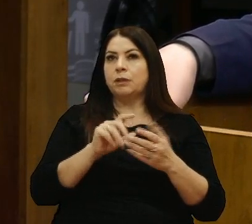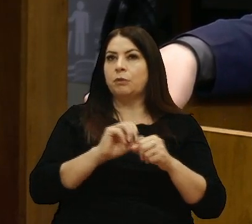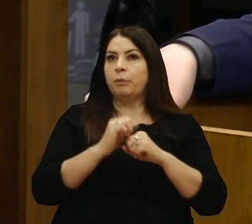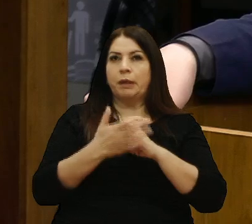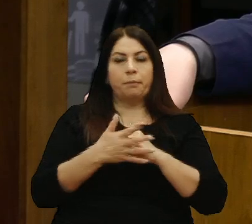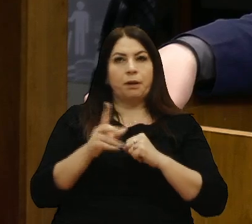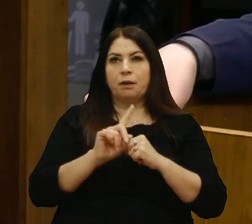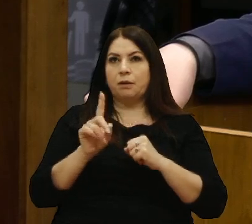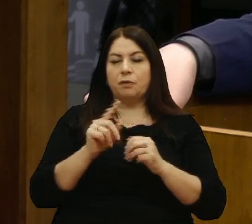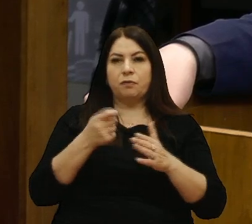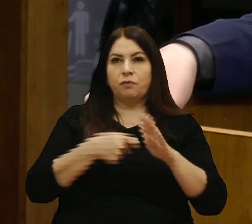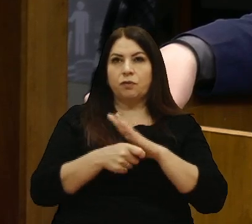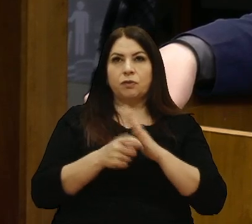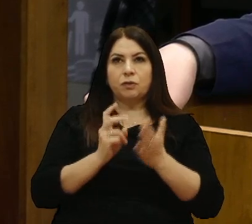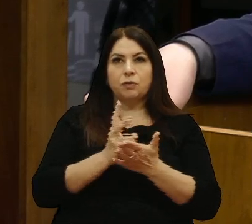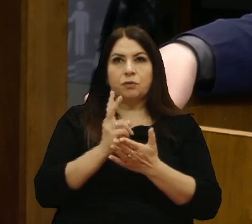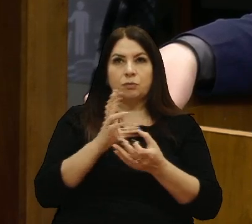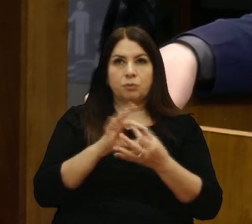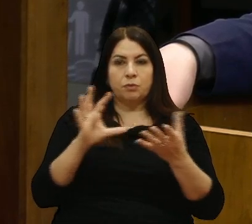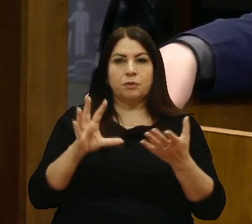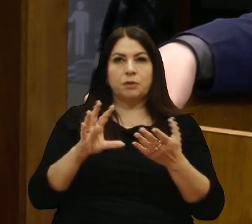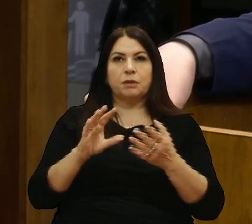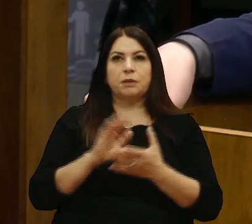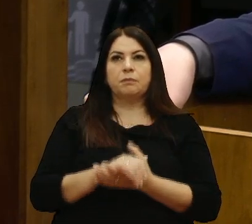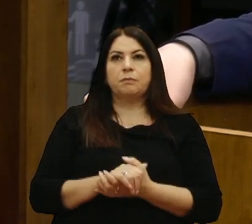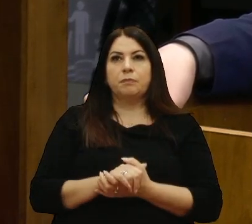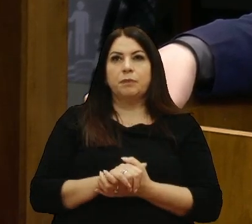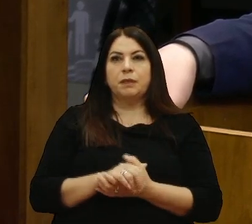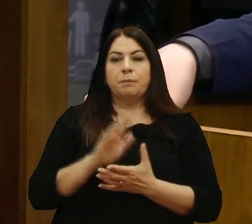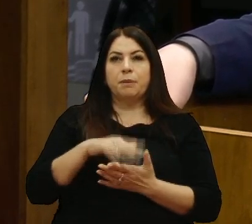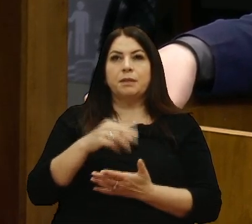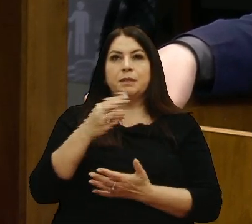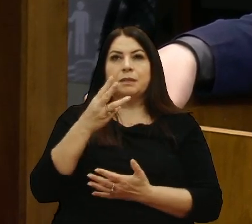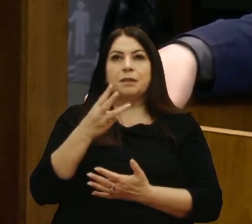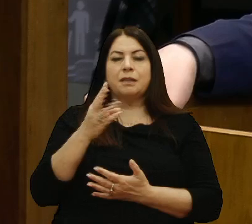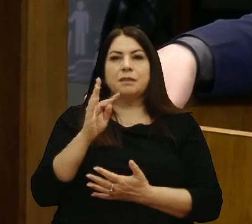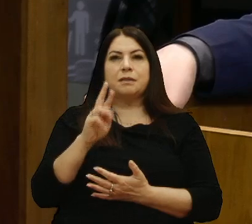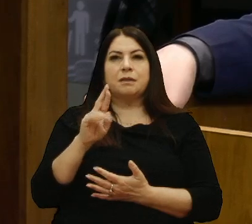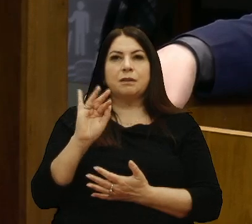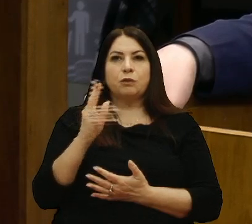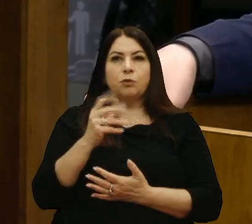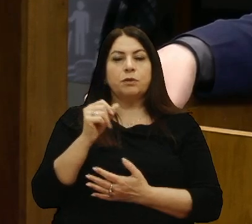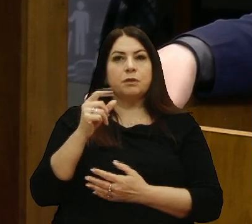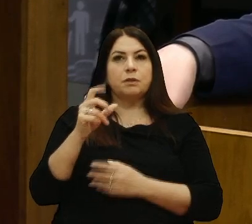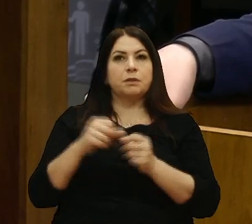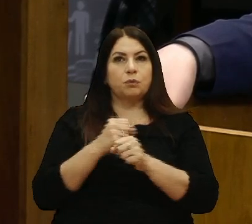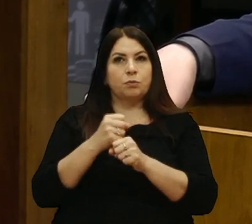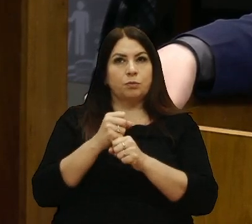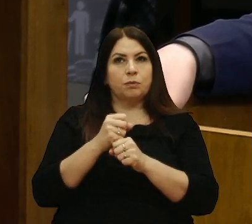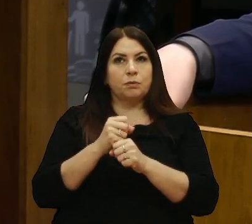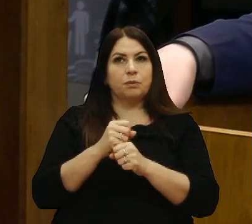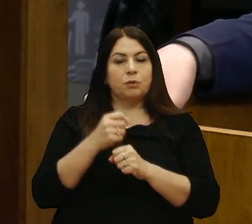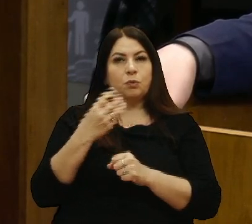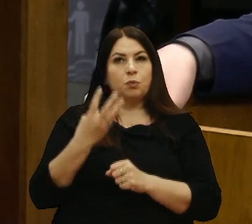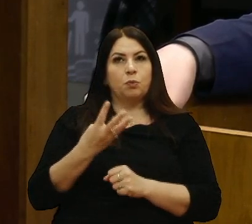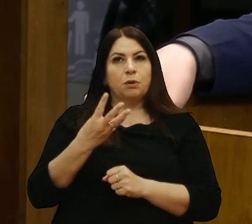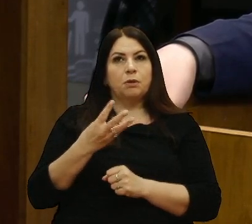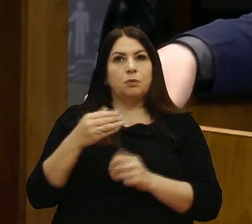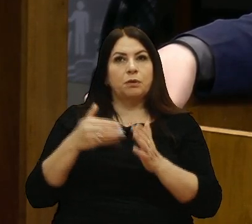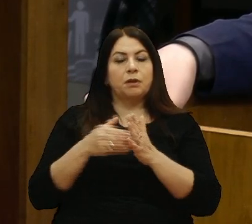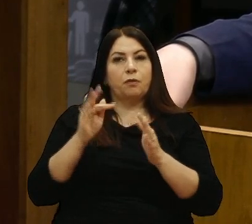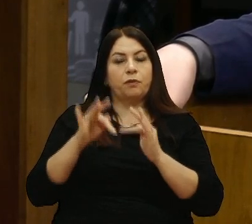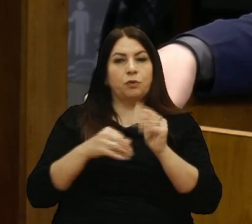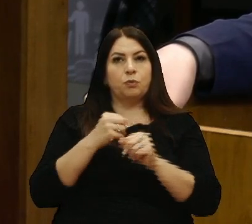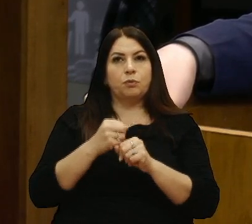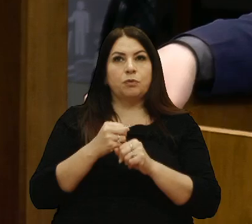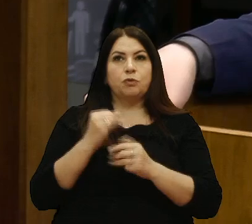e os investimentos são permitidos, temos um cenário de mais de 3 trilhões arrecadados só esse ano, que vai bater 4 possivelmente até o final do ano,